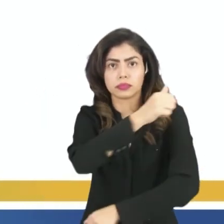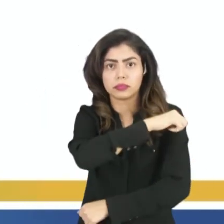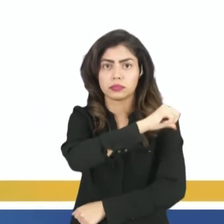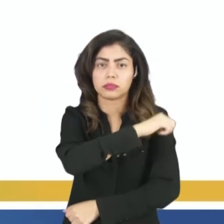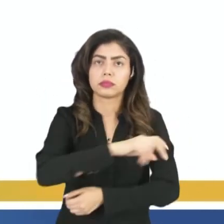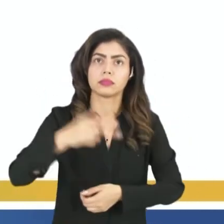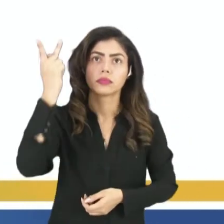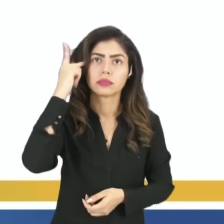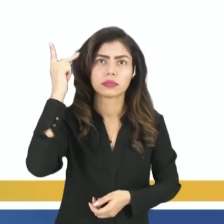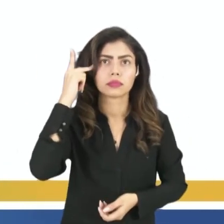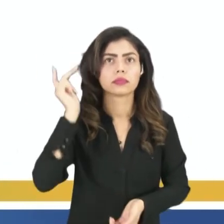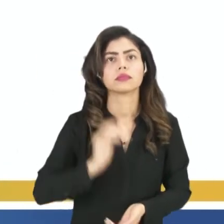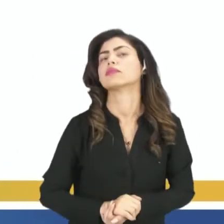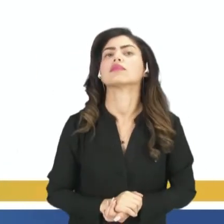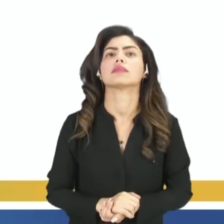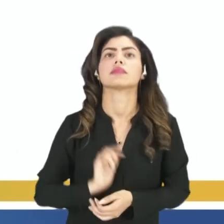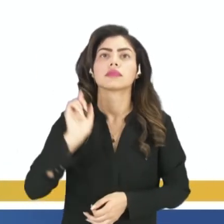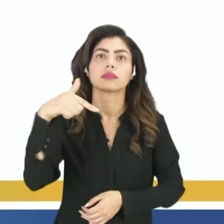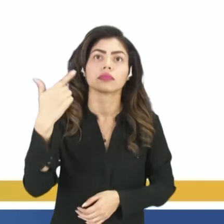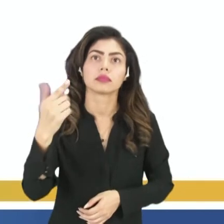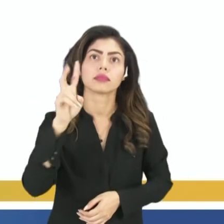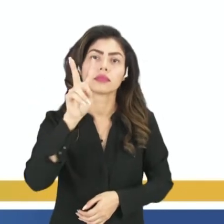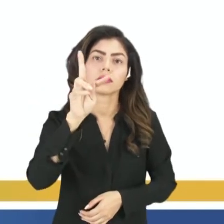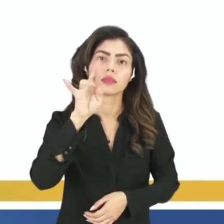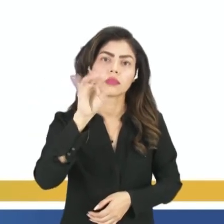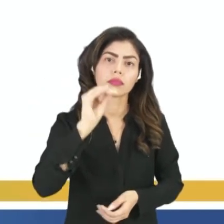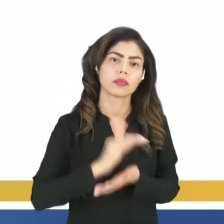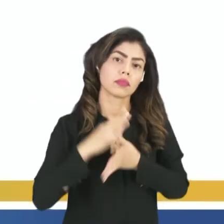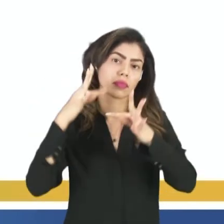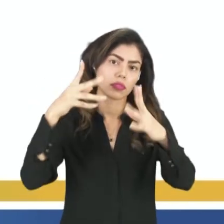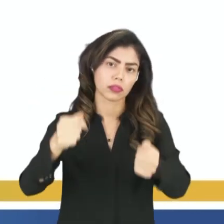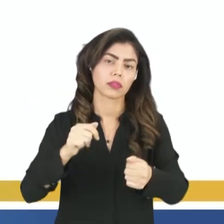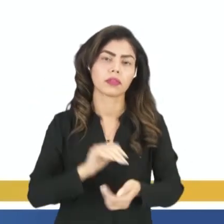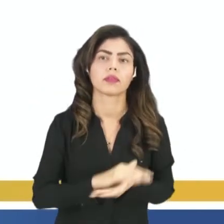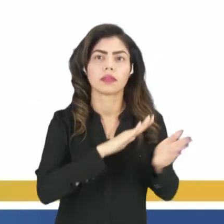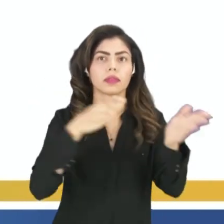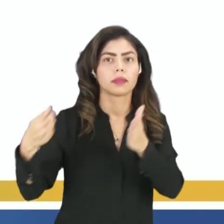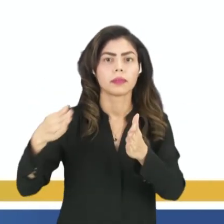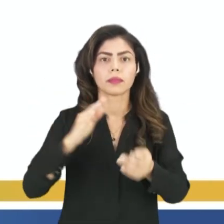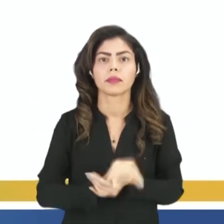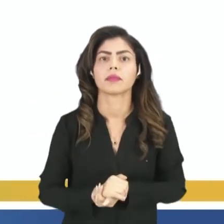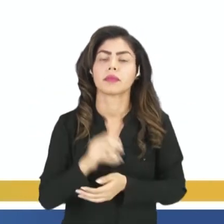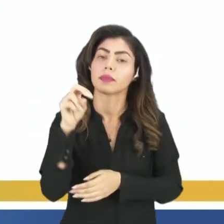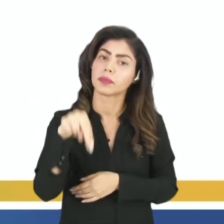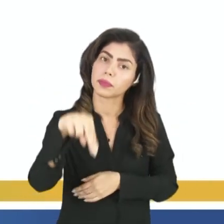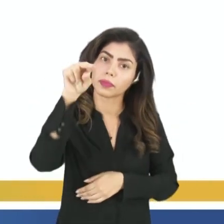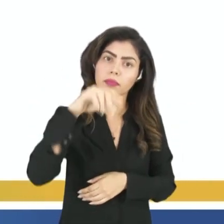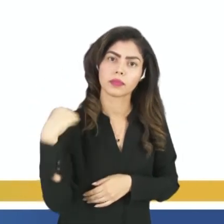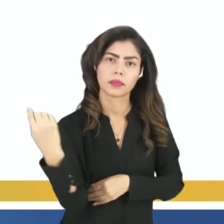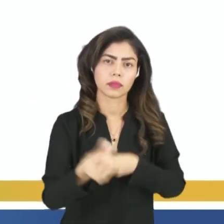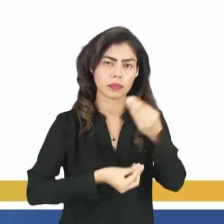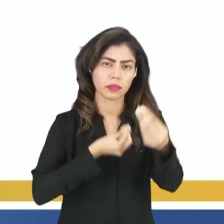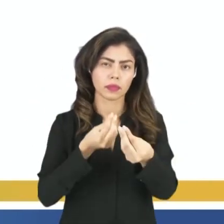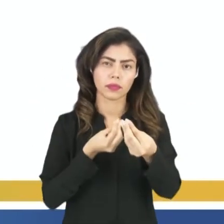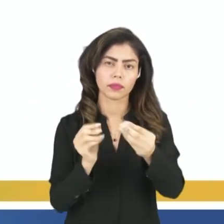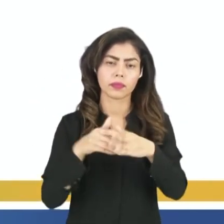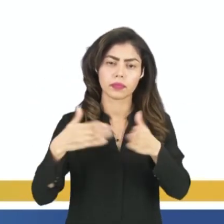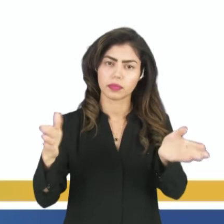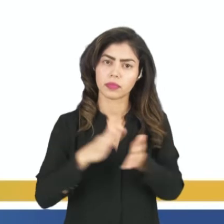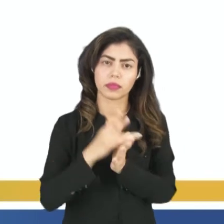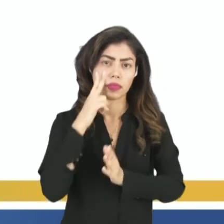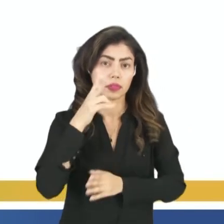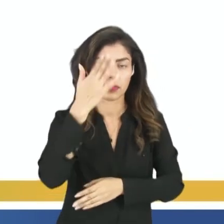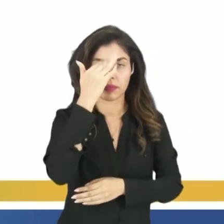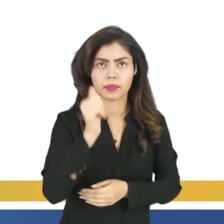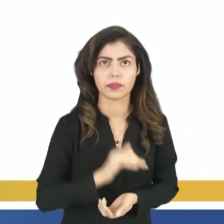Salvador, São Luís, São Paulo, Teresina e Vitória. Todas essas não fazem parte da região norte. Como nós queremos saber a frequência